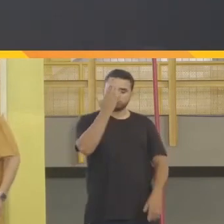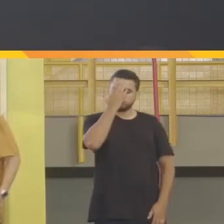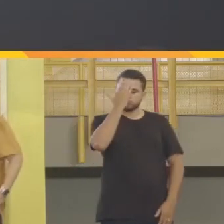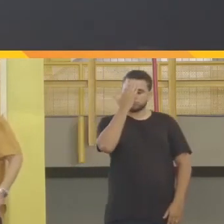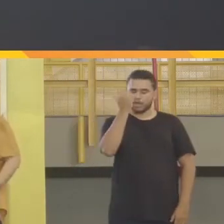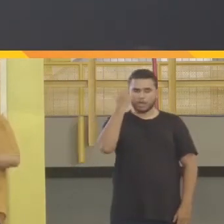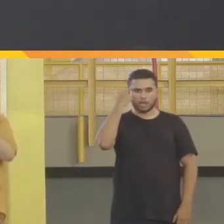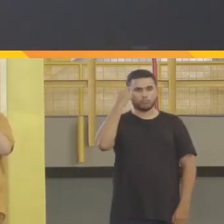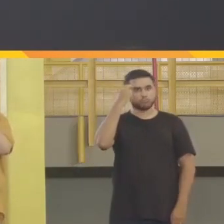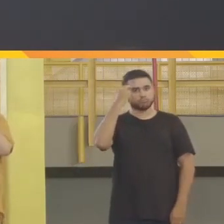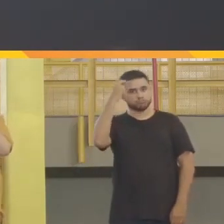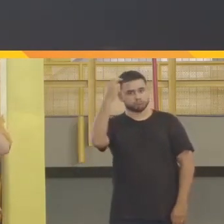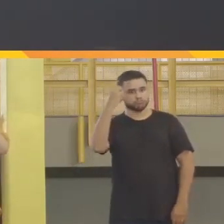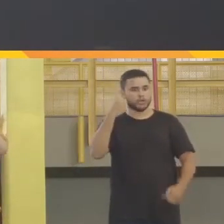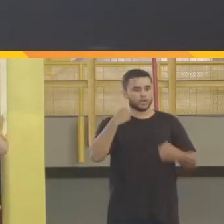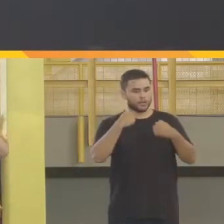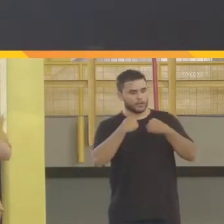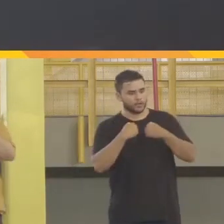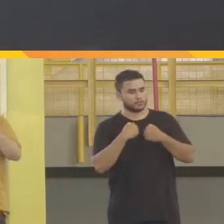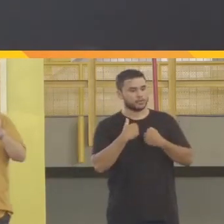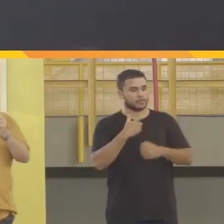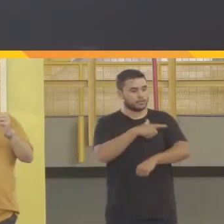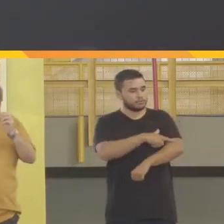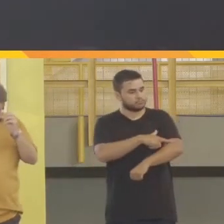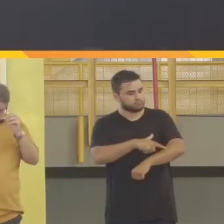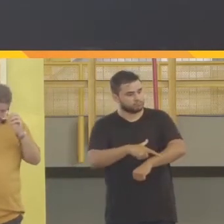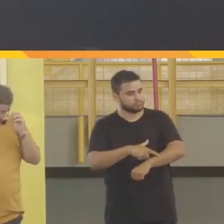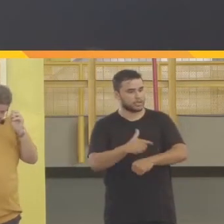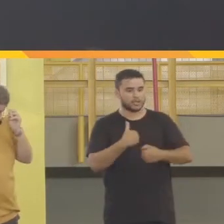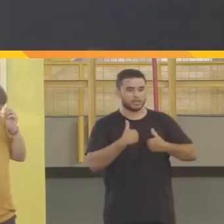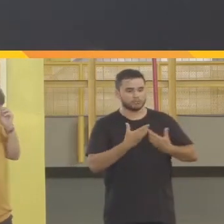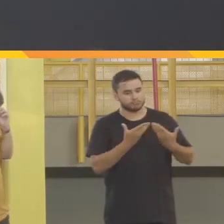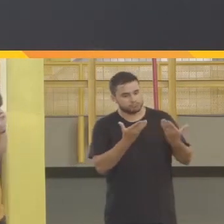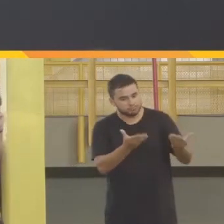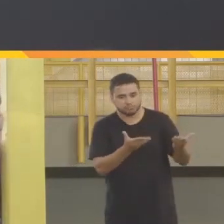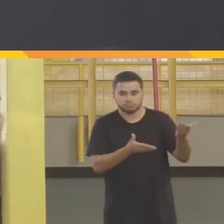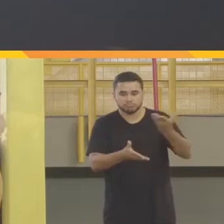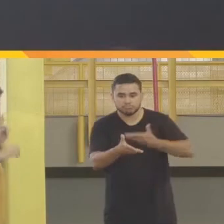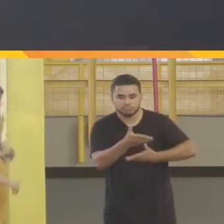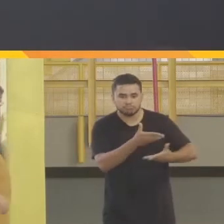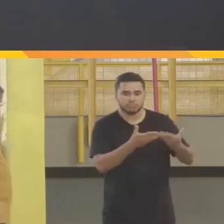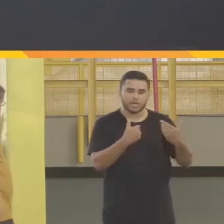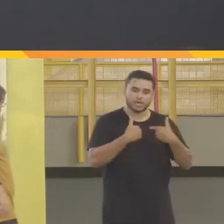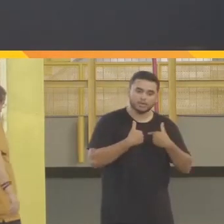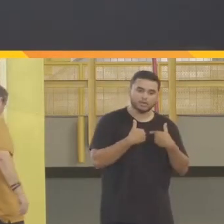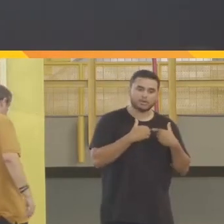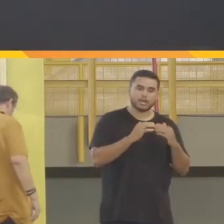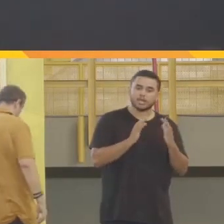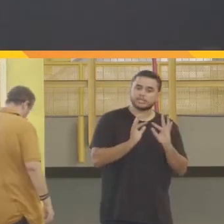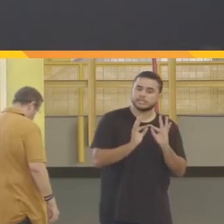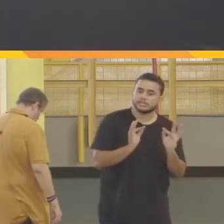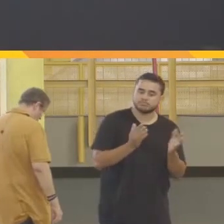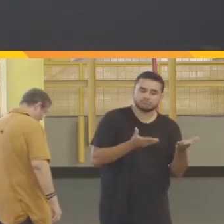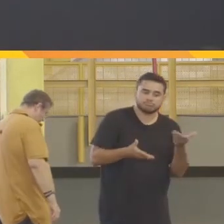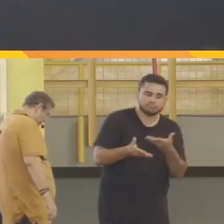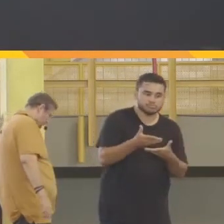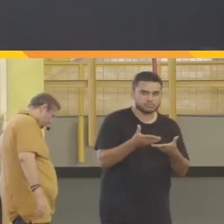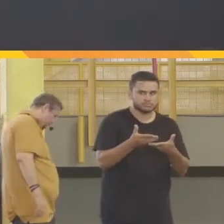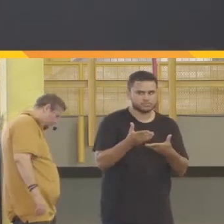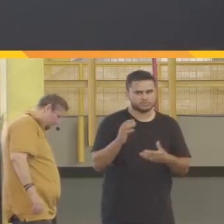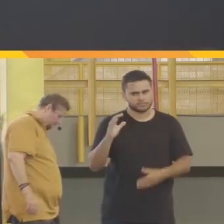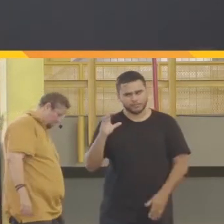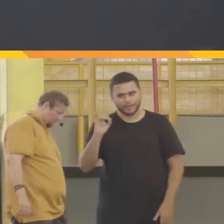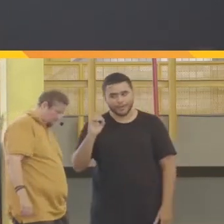se utilizam dessa palavra para se referir à gentileza. Porém, não é esse o significado da